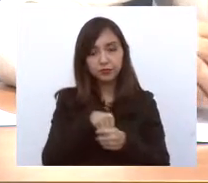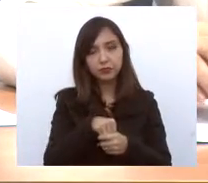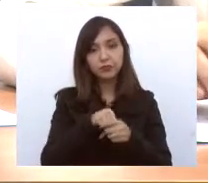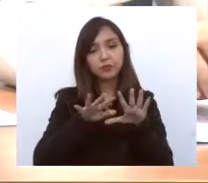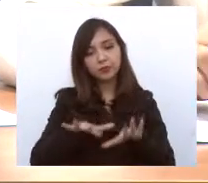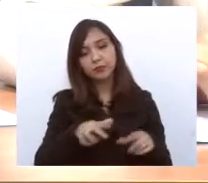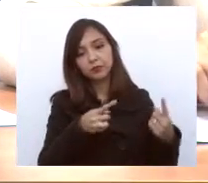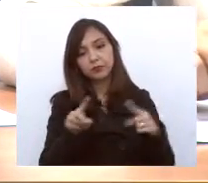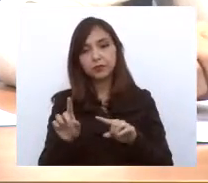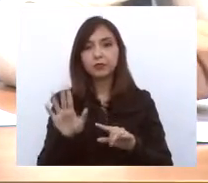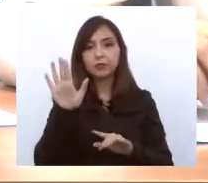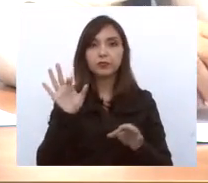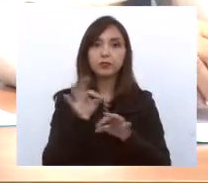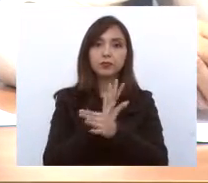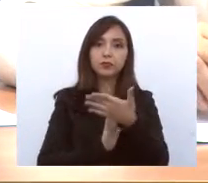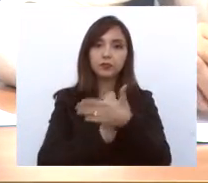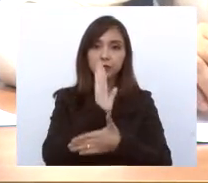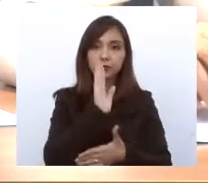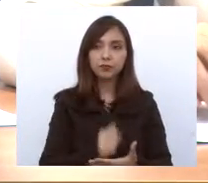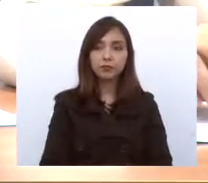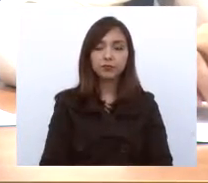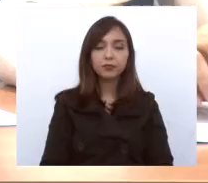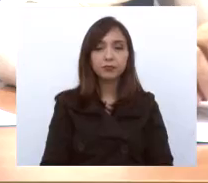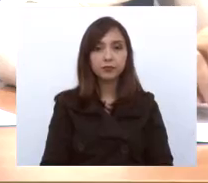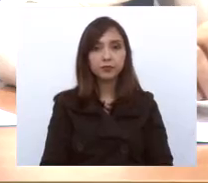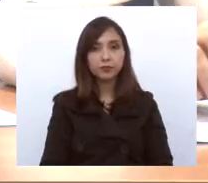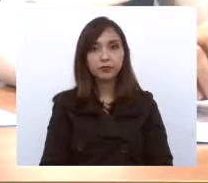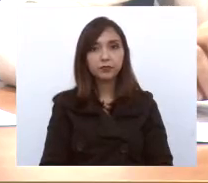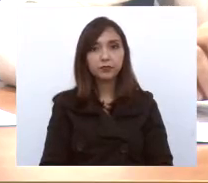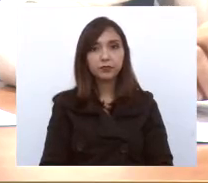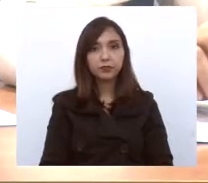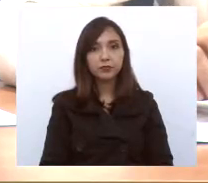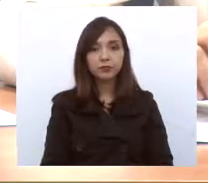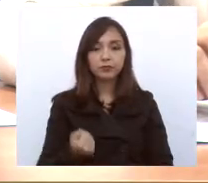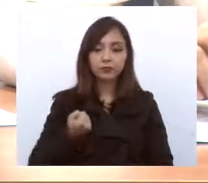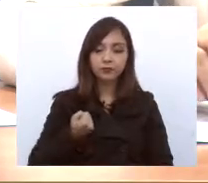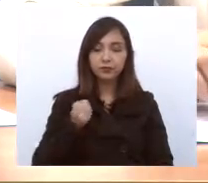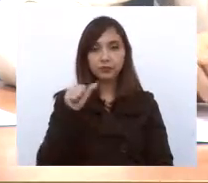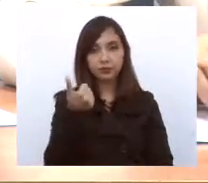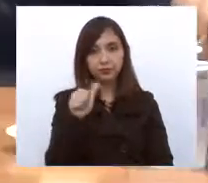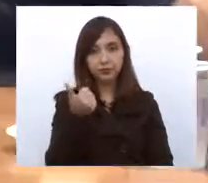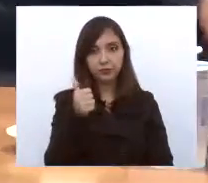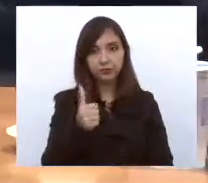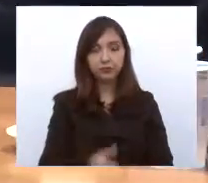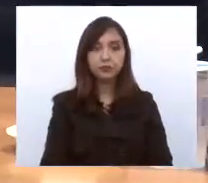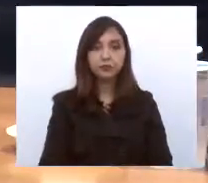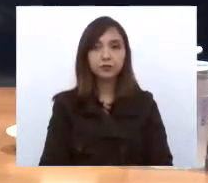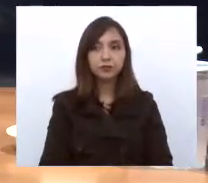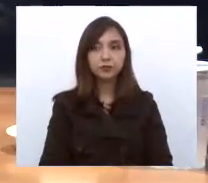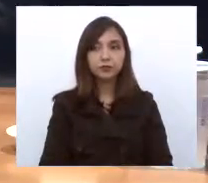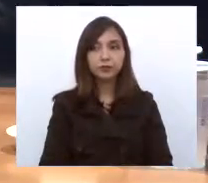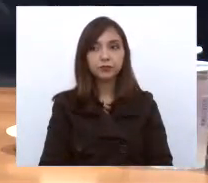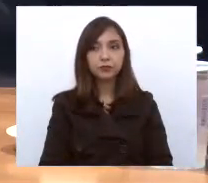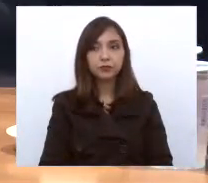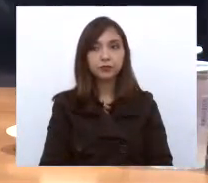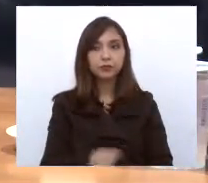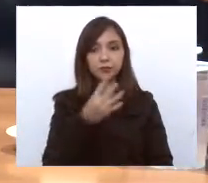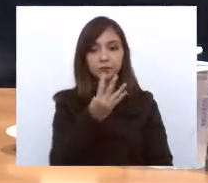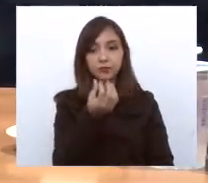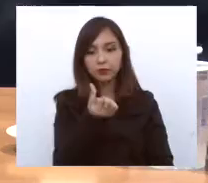Os vereadores favoráveis permaneçam em comissão, os contrários manifestem. Encerrada a votação, aprovado, encaminhe-se. Item 11. Leitura, discussão e votação do